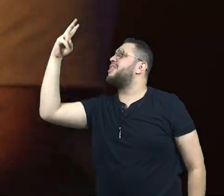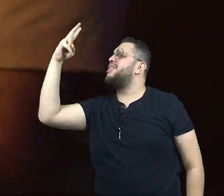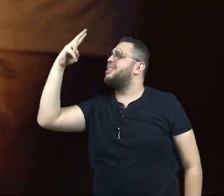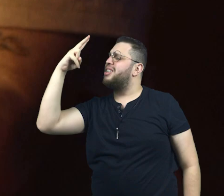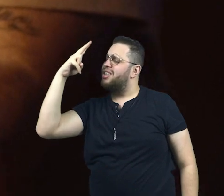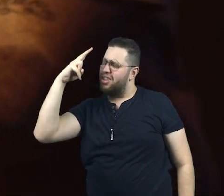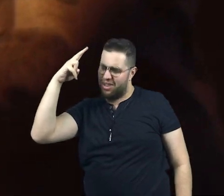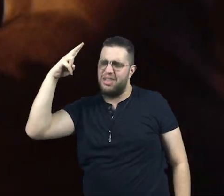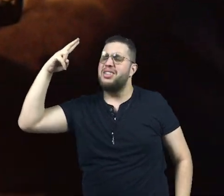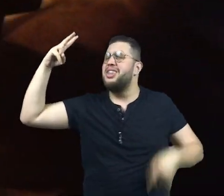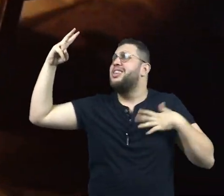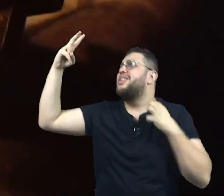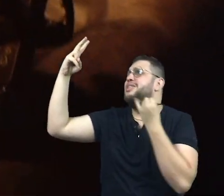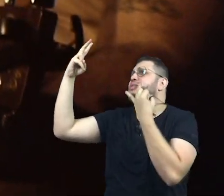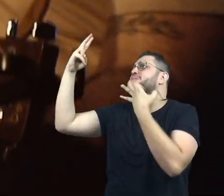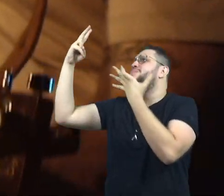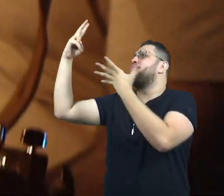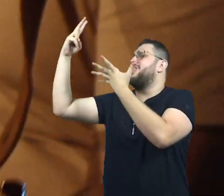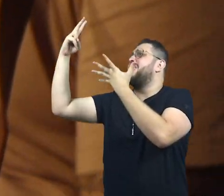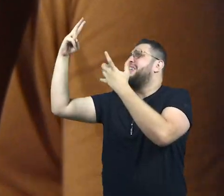tu escuta